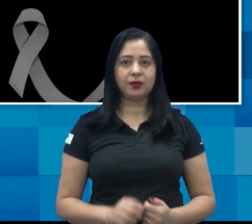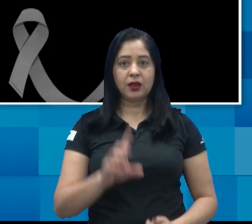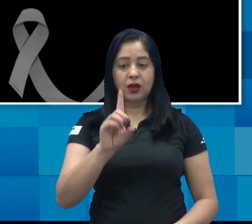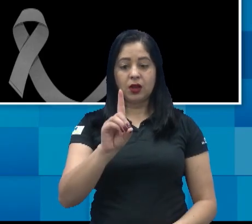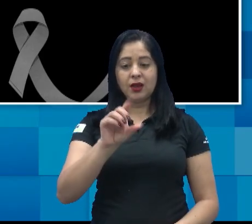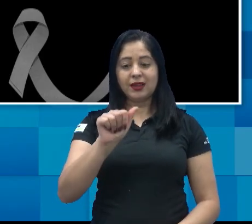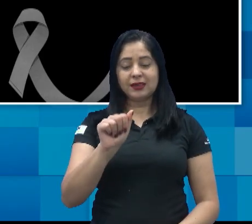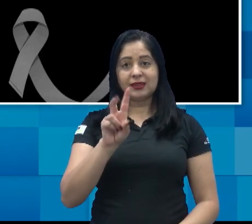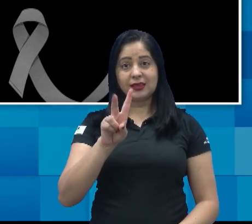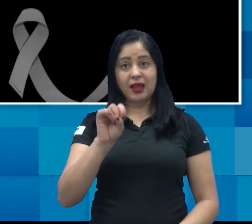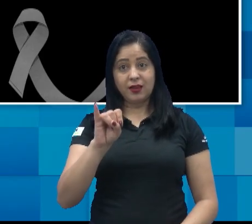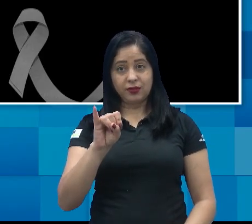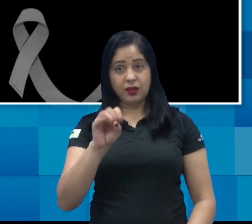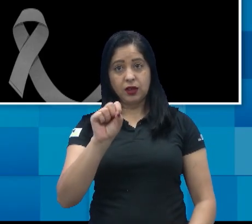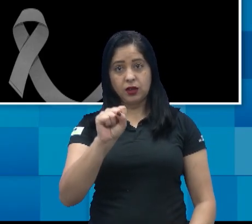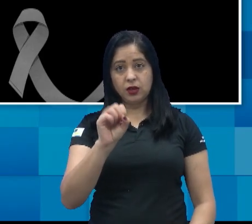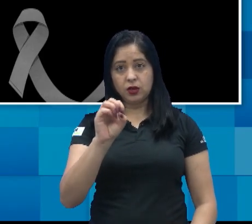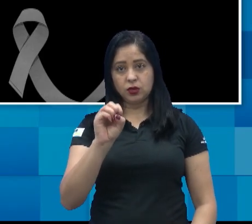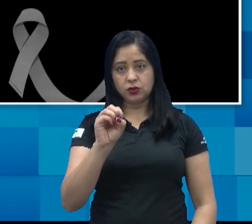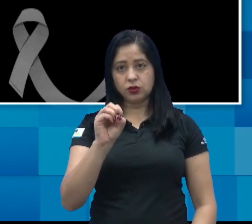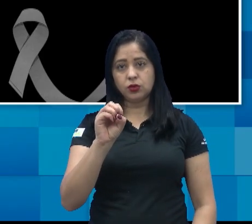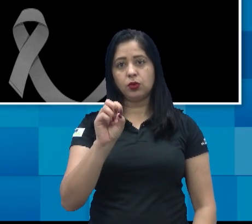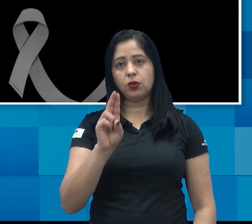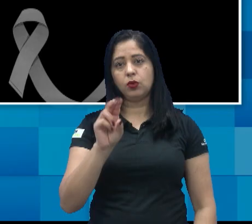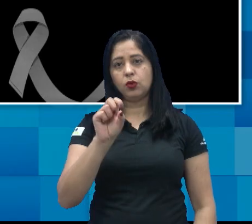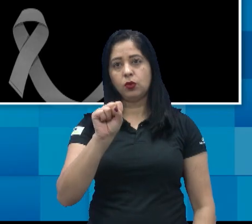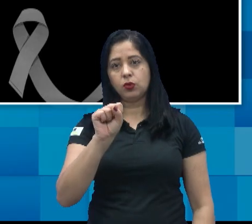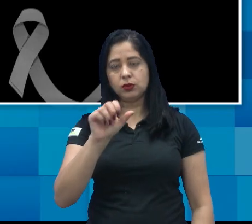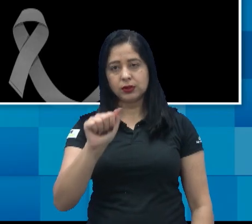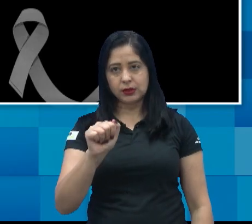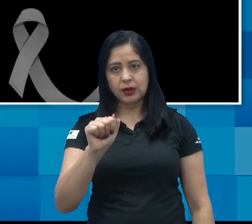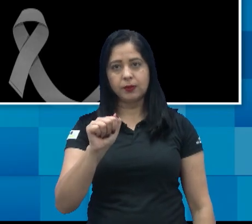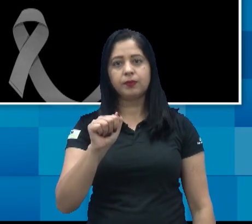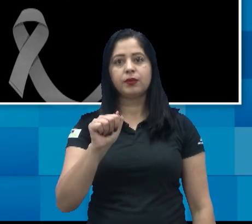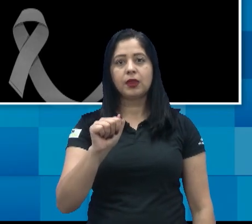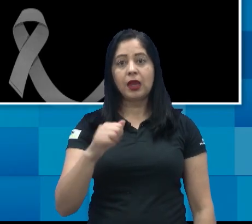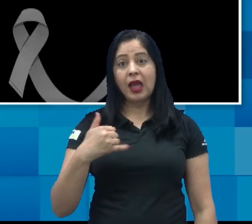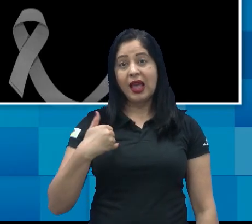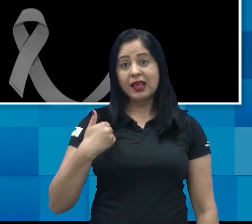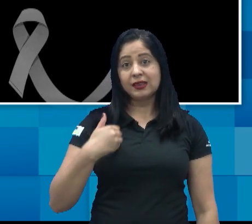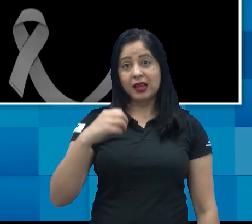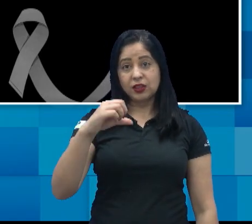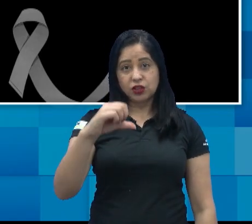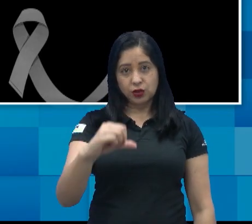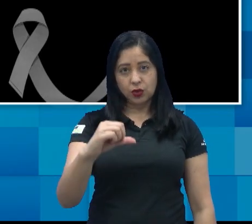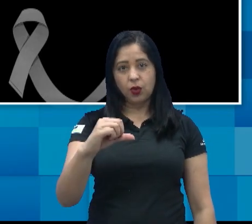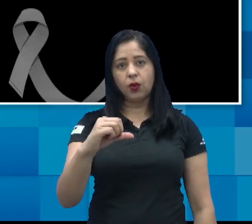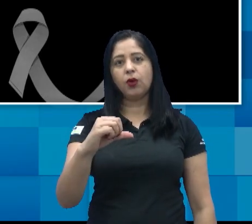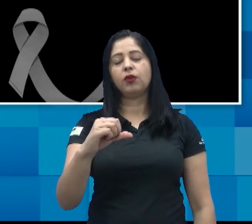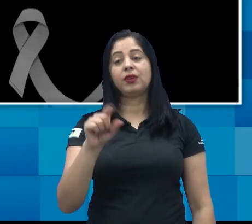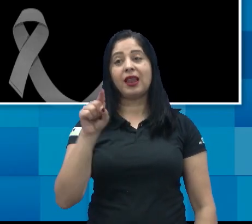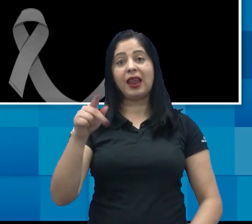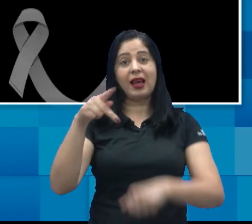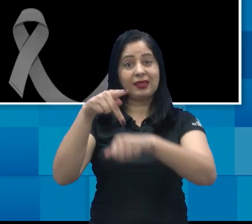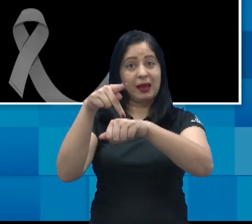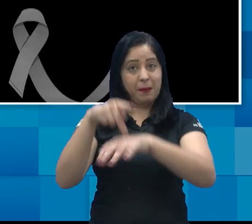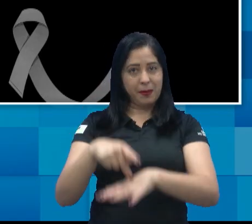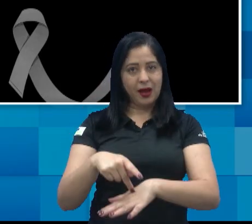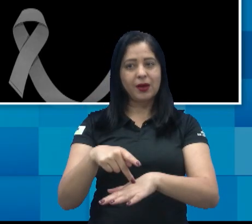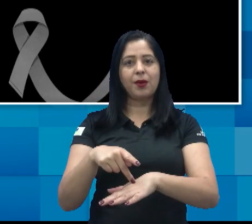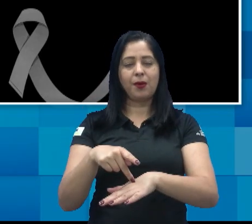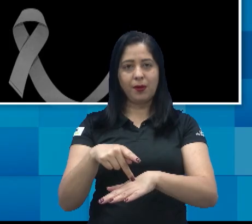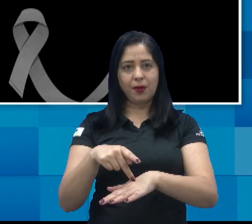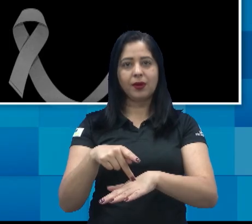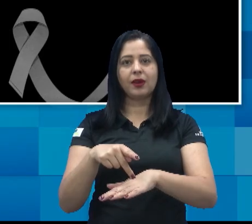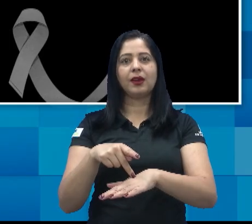Davi de Souza Paiva, um menino de 9 anos de idade, lá da Sagrada Família, estava lutando contra